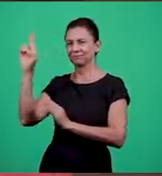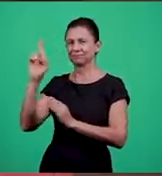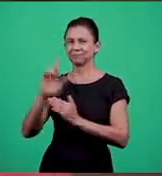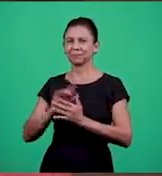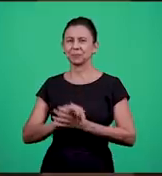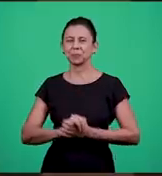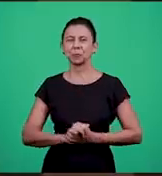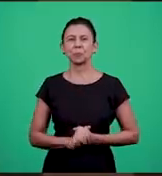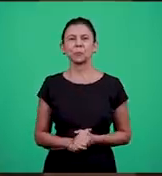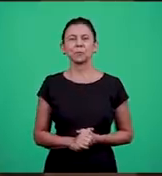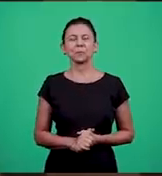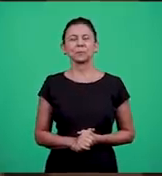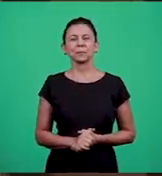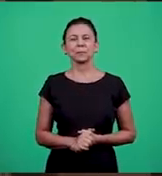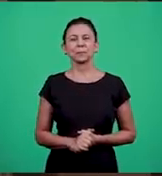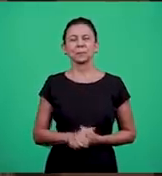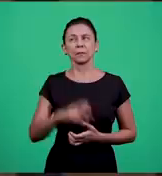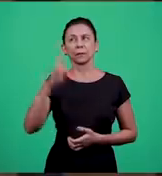Senhor.